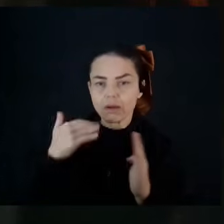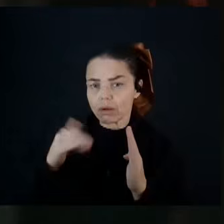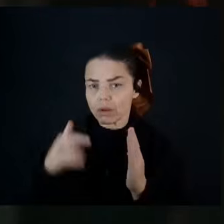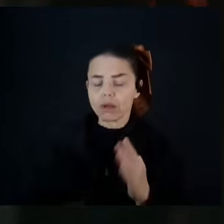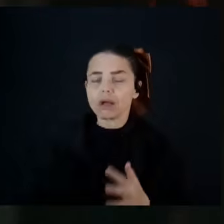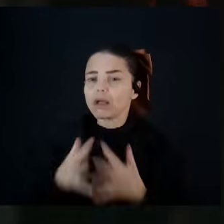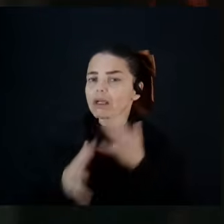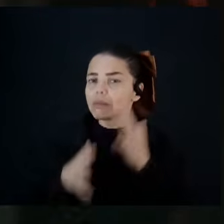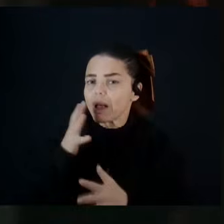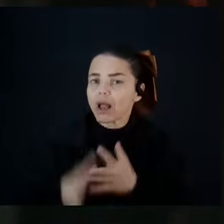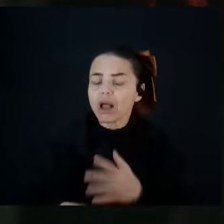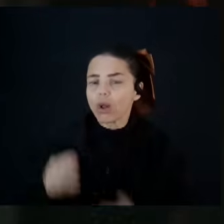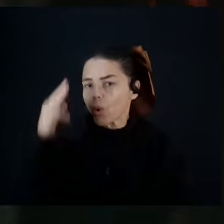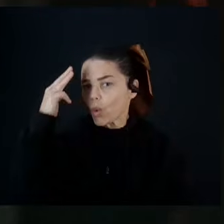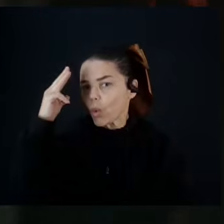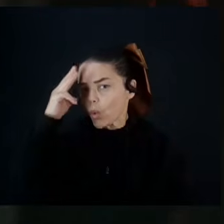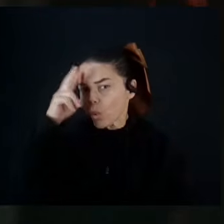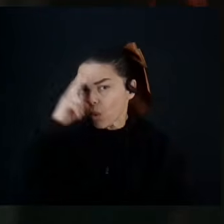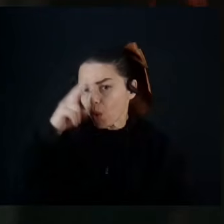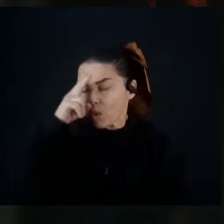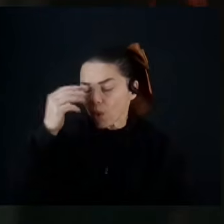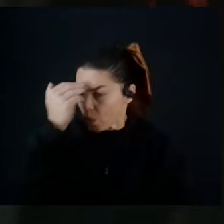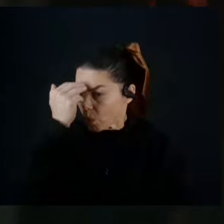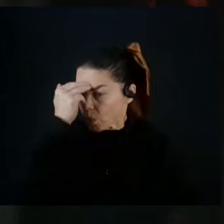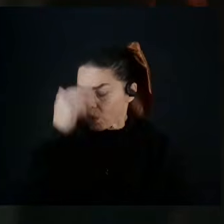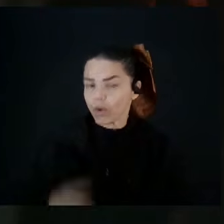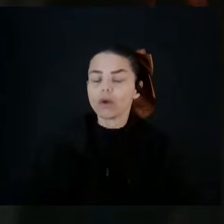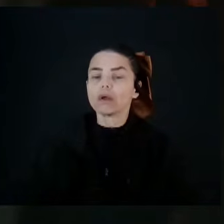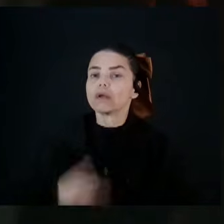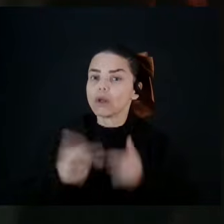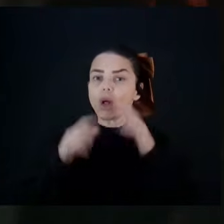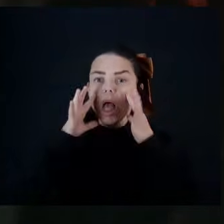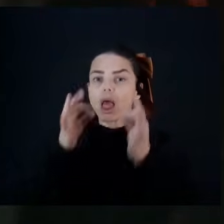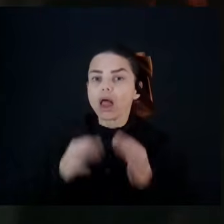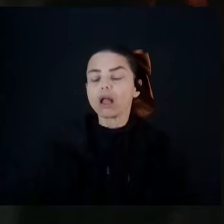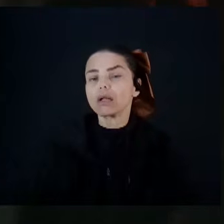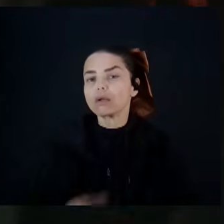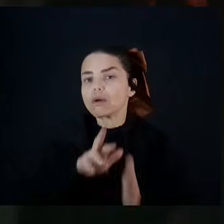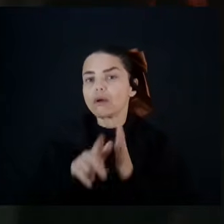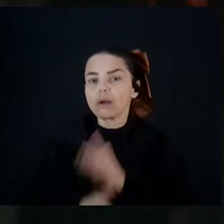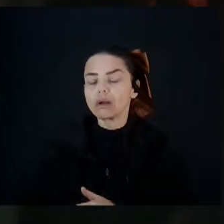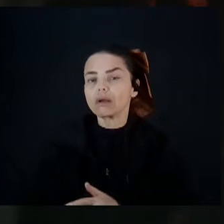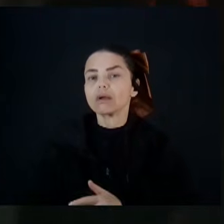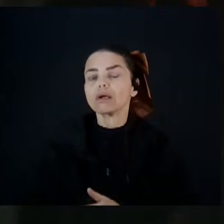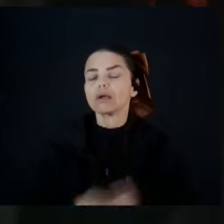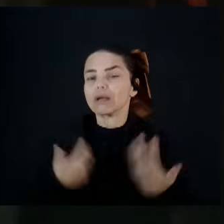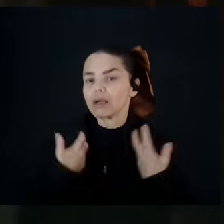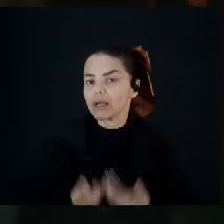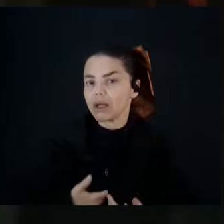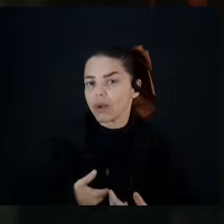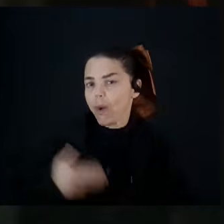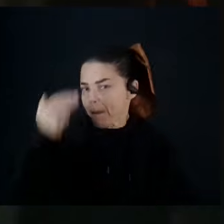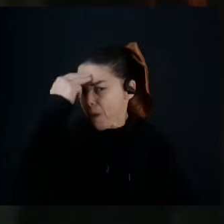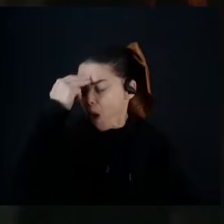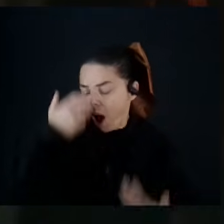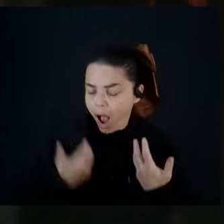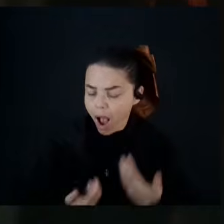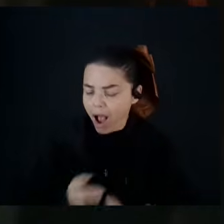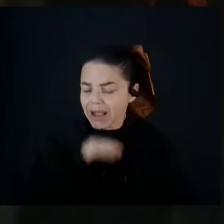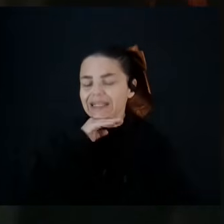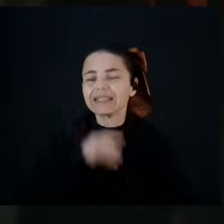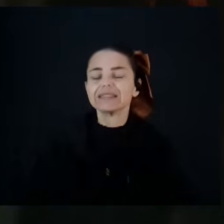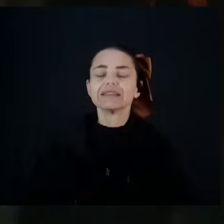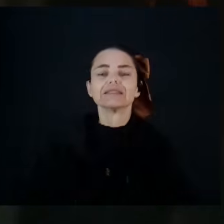Como? E a nossa produtividade? E o nosso foco? Por que tantas pessoas relatam cansaço mental, mesmo sem realizar